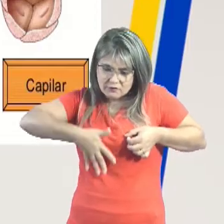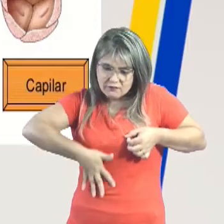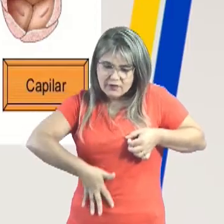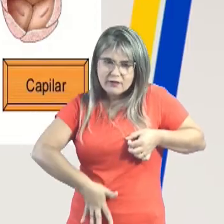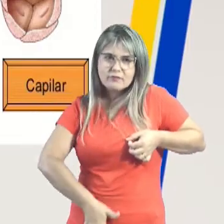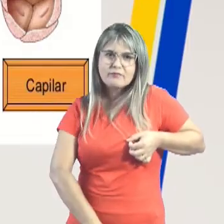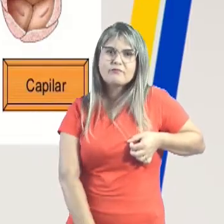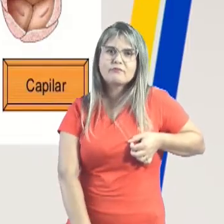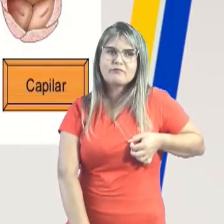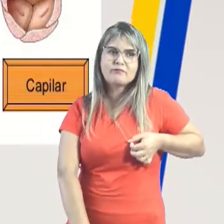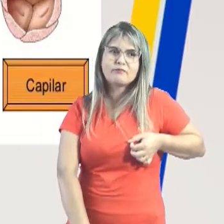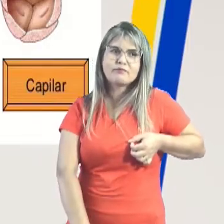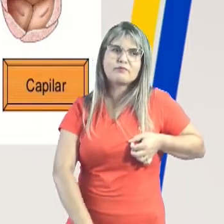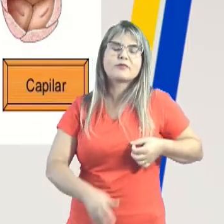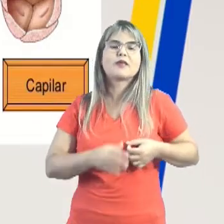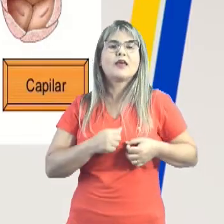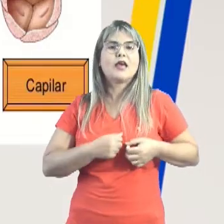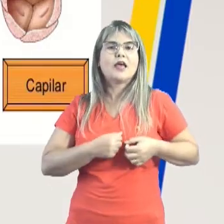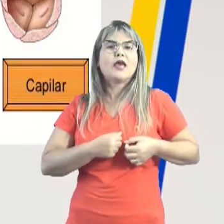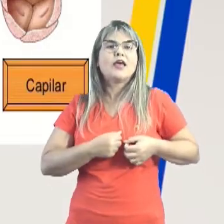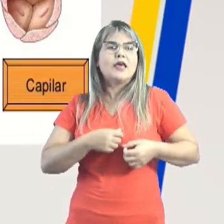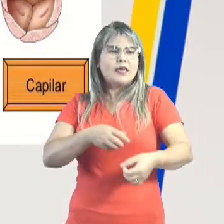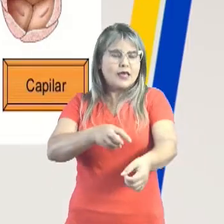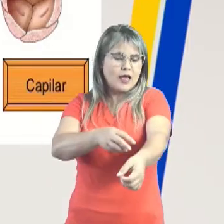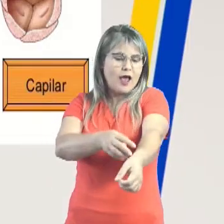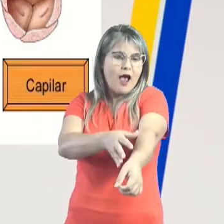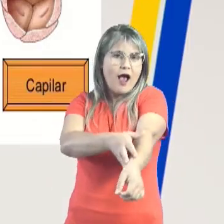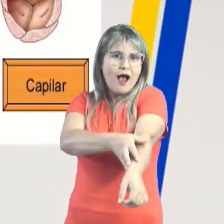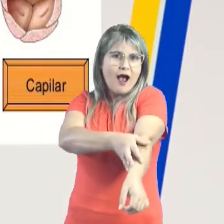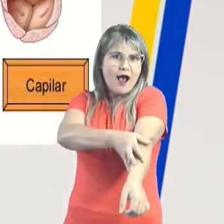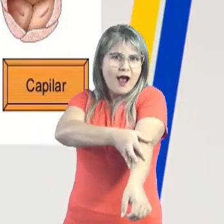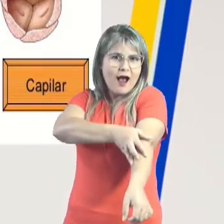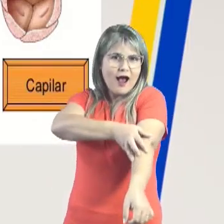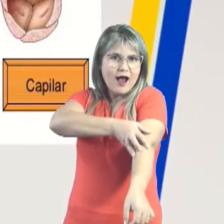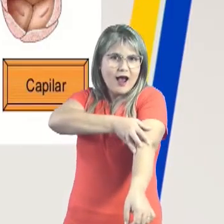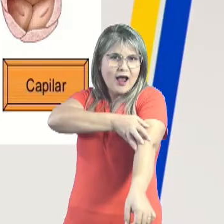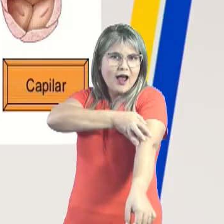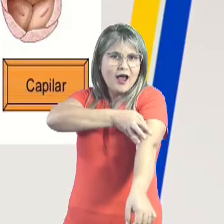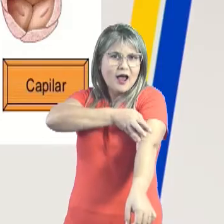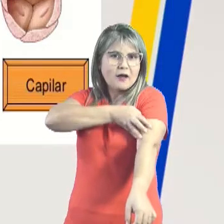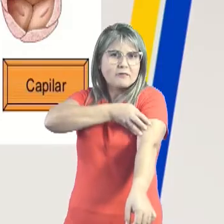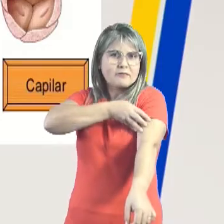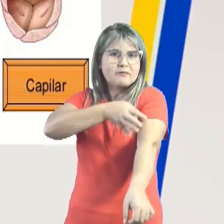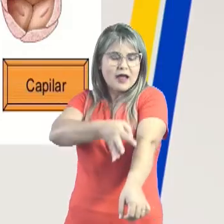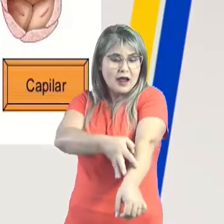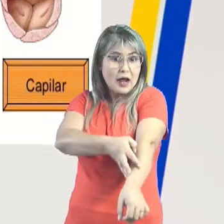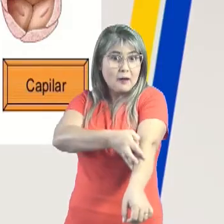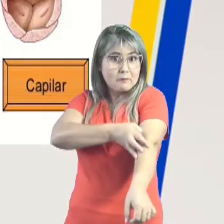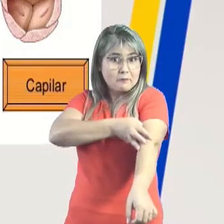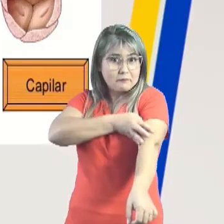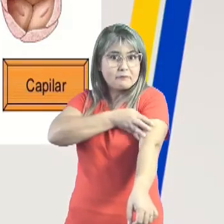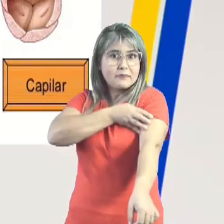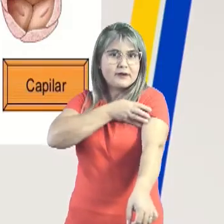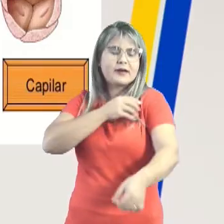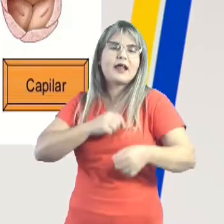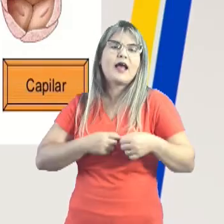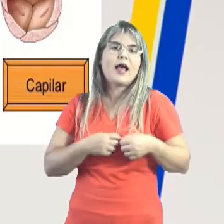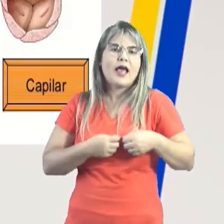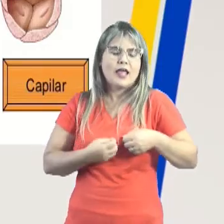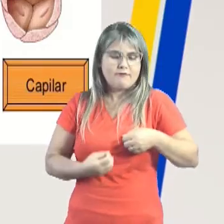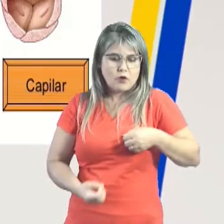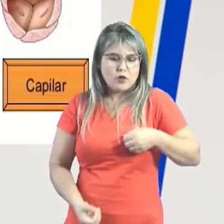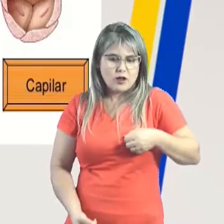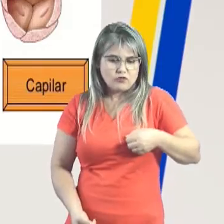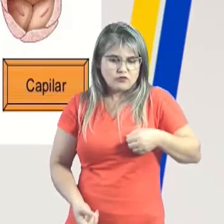associação dizendo: a artéria leva sangue arterial e a veia leva sangue venoso. Nem sempre isso acontece. A nível do